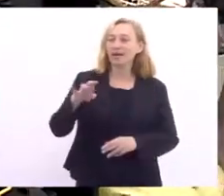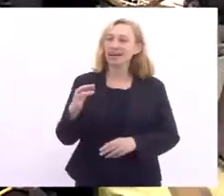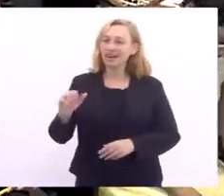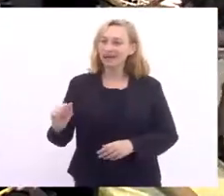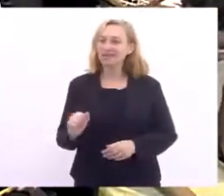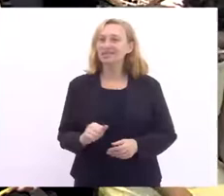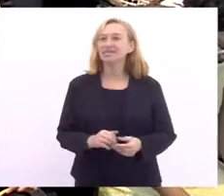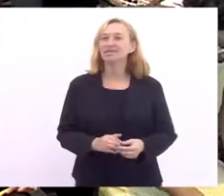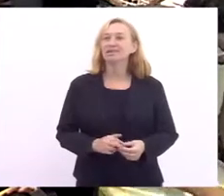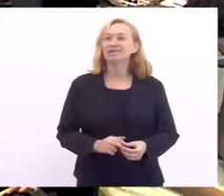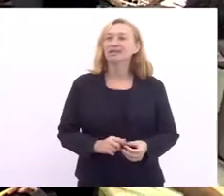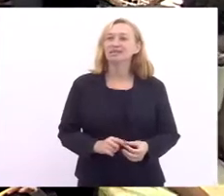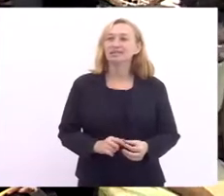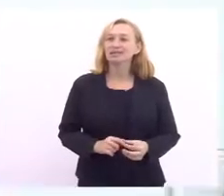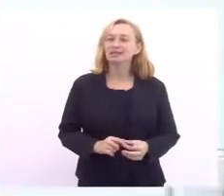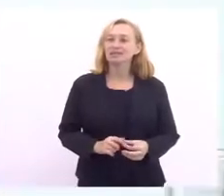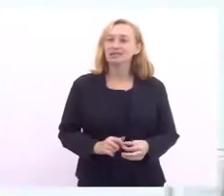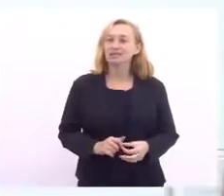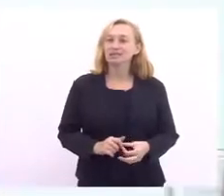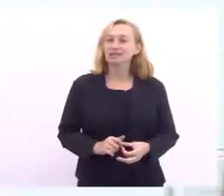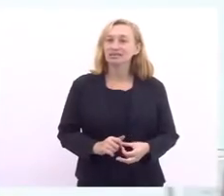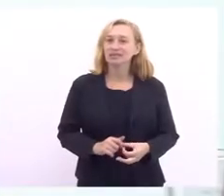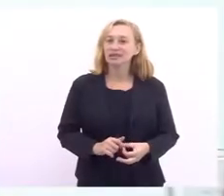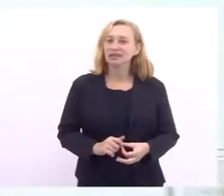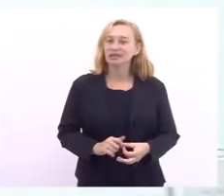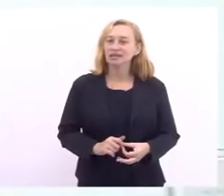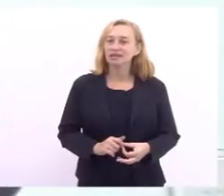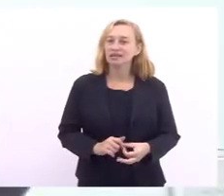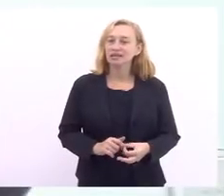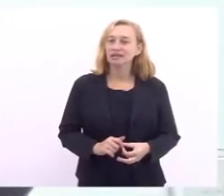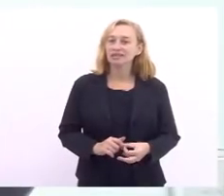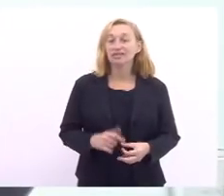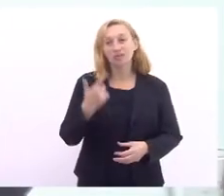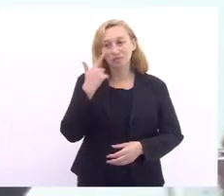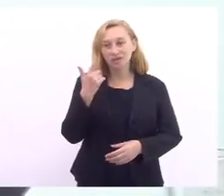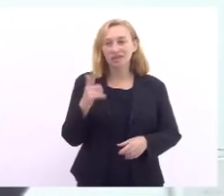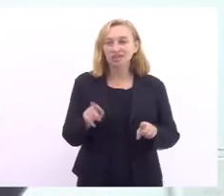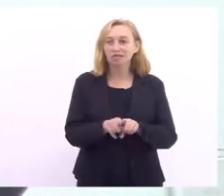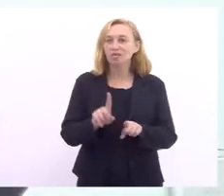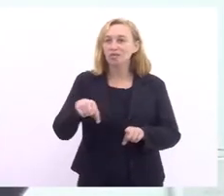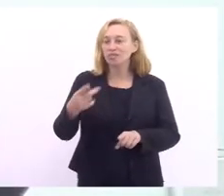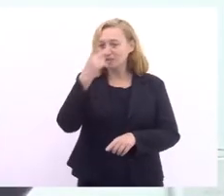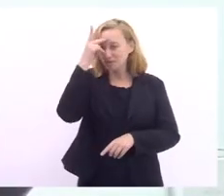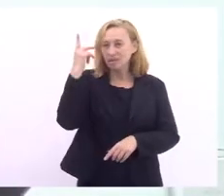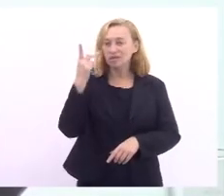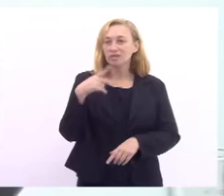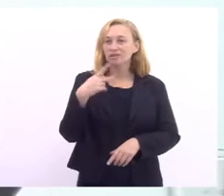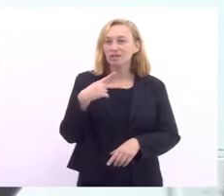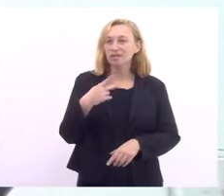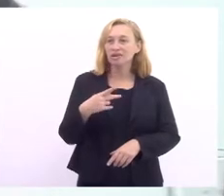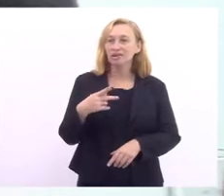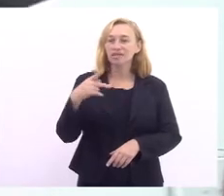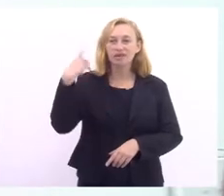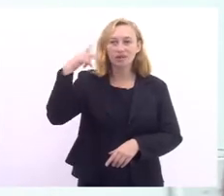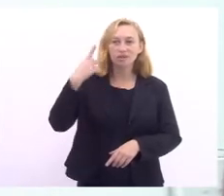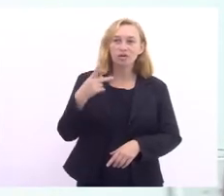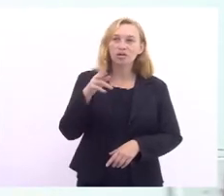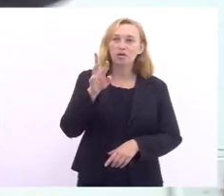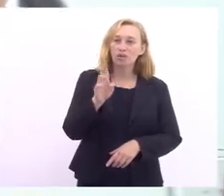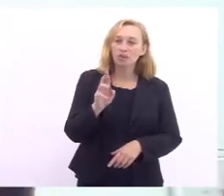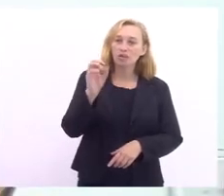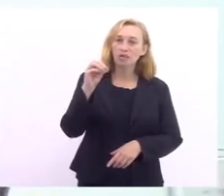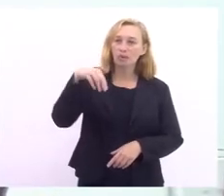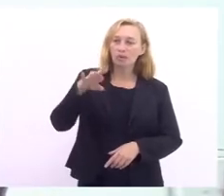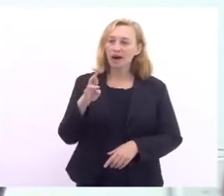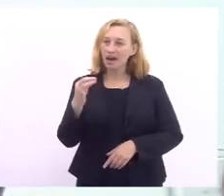portanto obrigado Fazer o registro bom vamos aí alternar um pouquinho para lamentar que o sociedade civil da palavra o vereador Romário Régis de